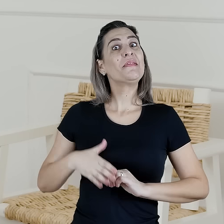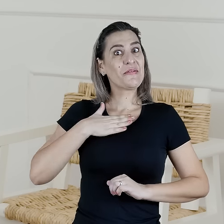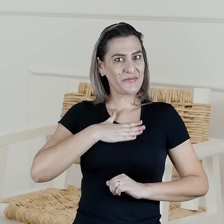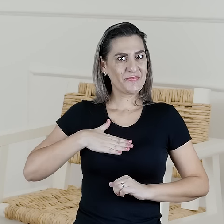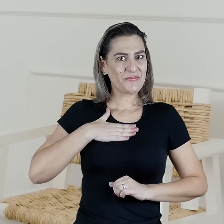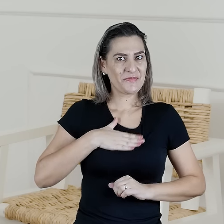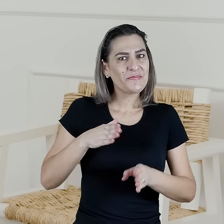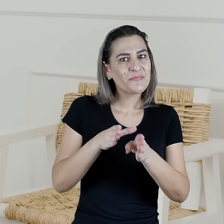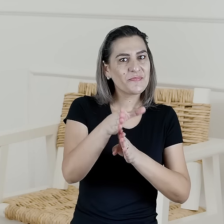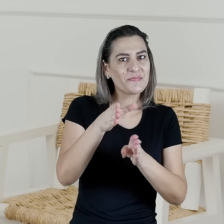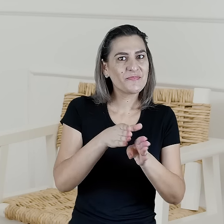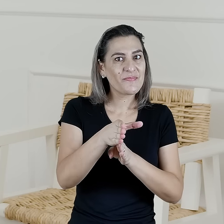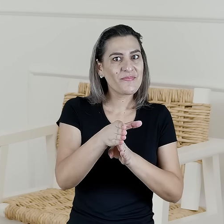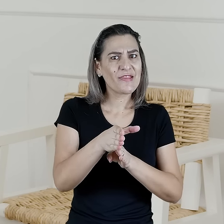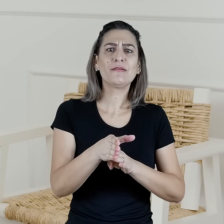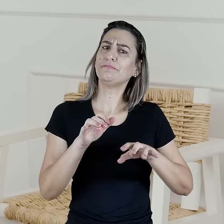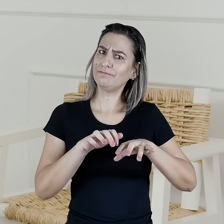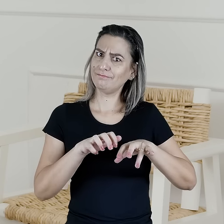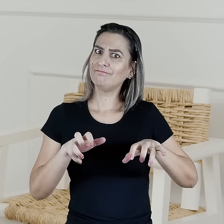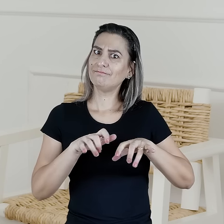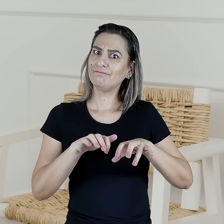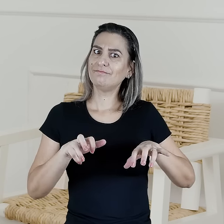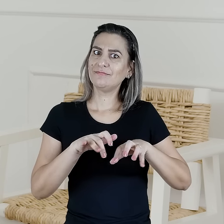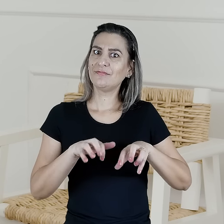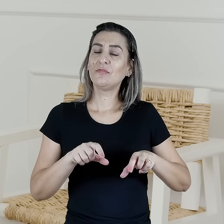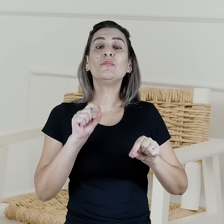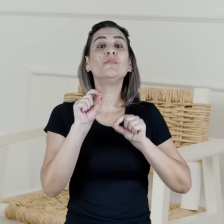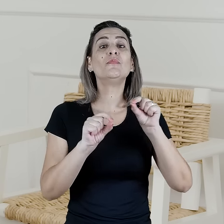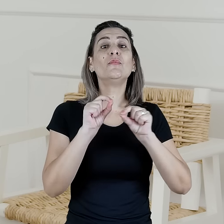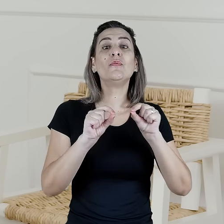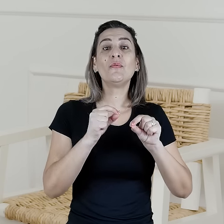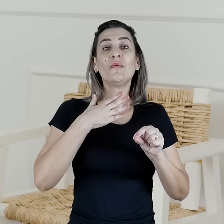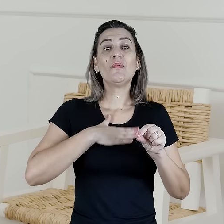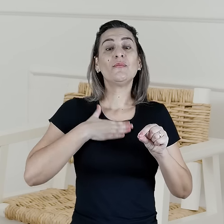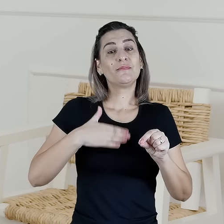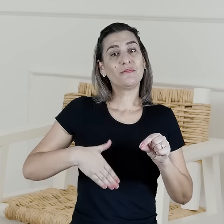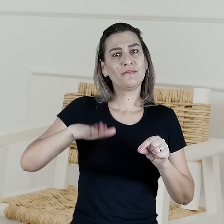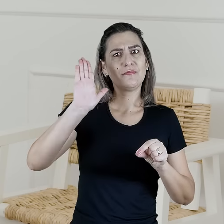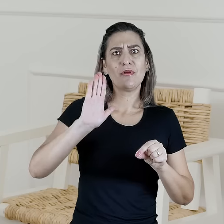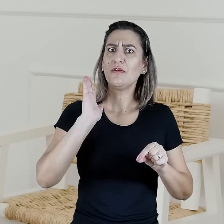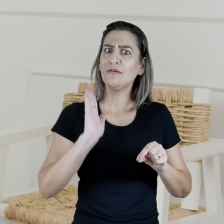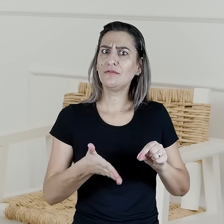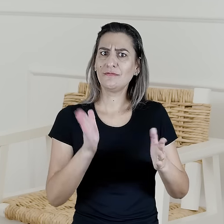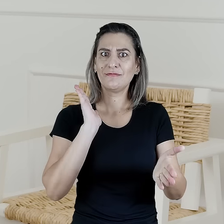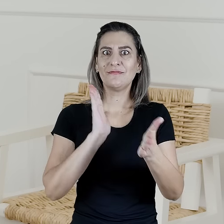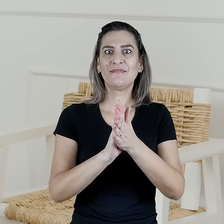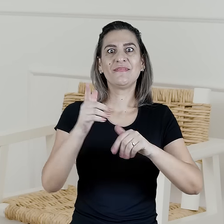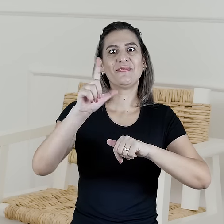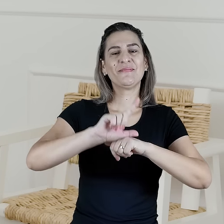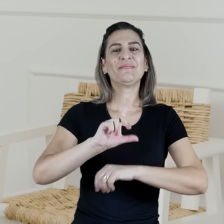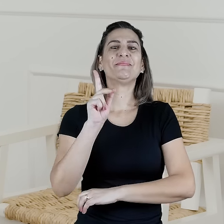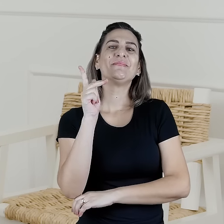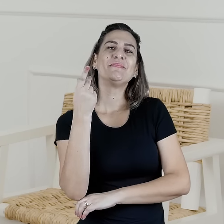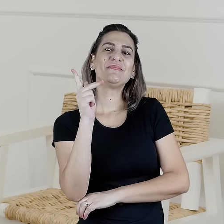as dicas? Me conte aqui nos comentários qual você adicionaria no seu acervo pessoal. E já corre em uma das